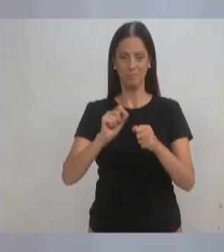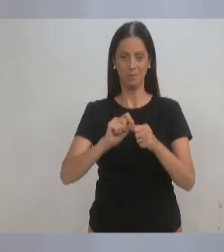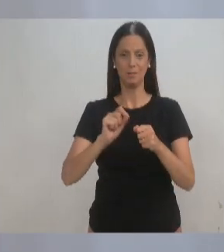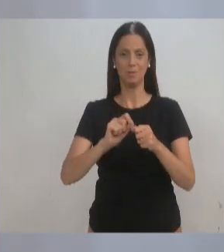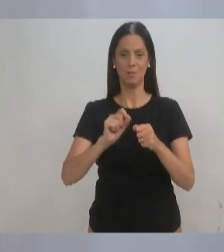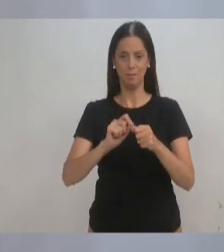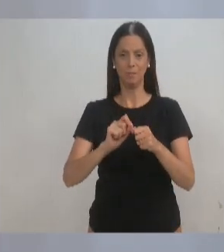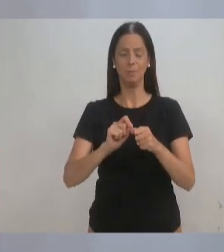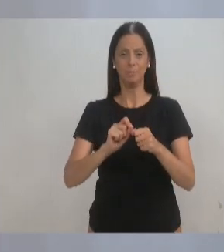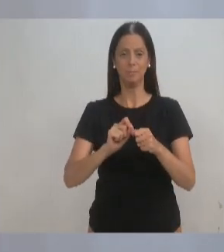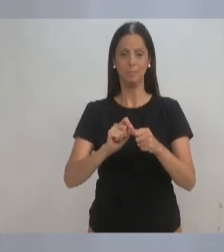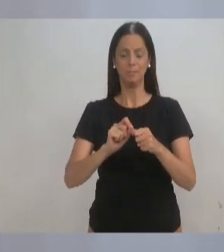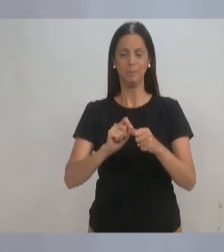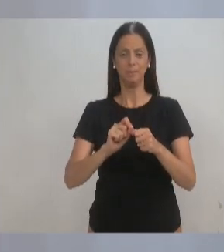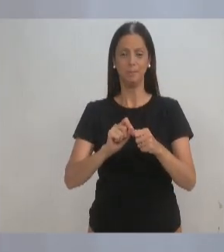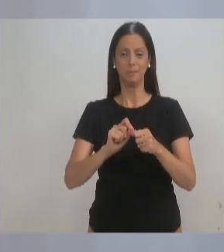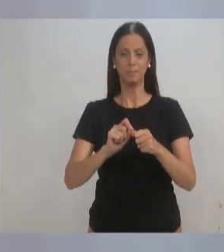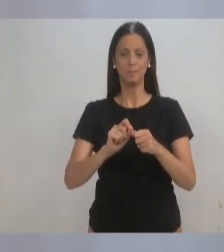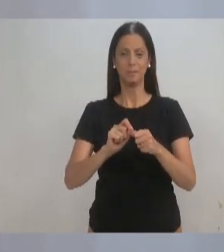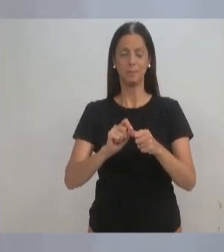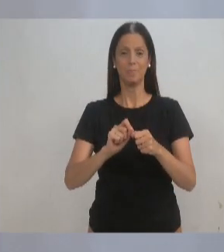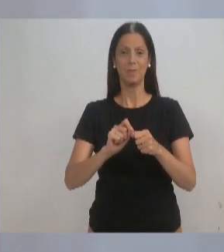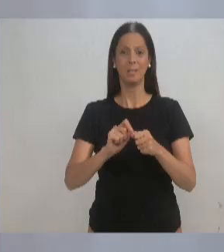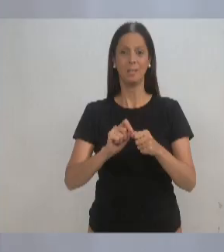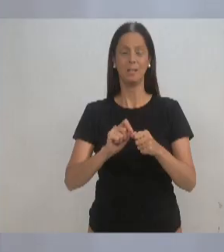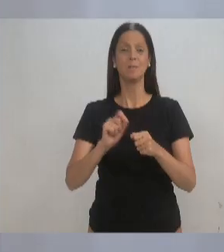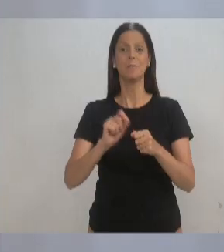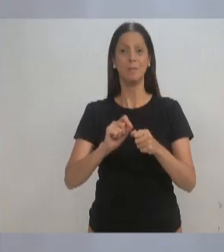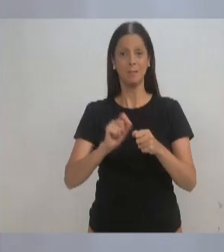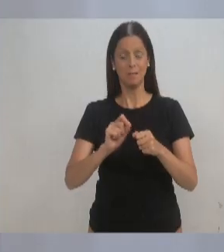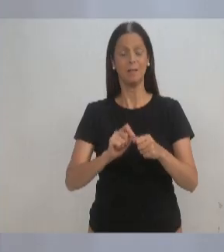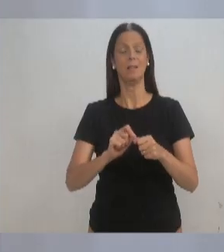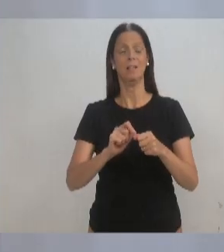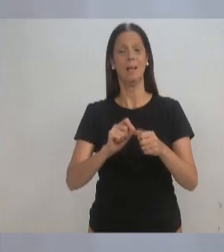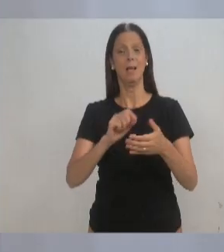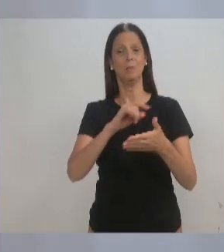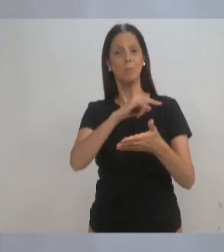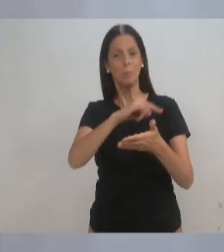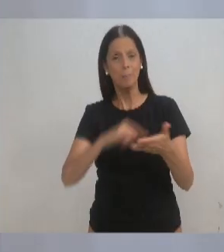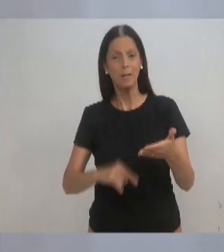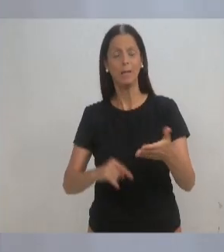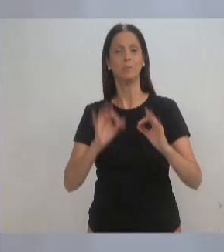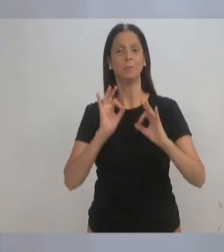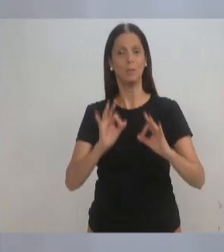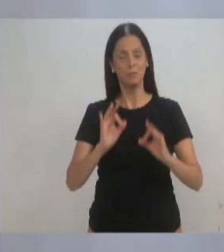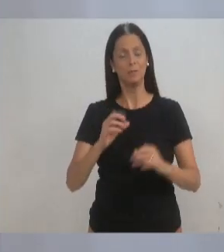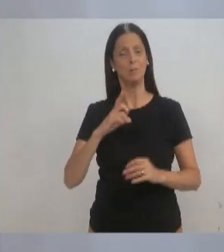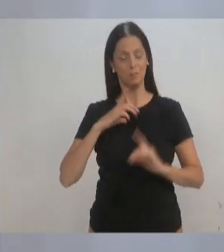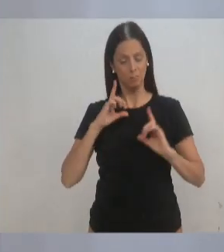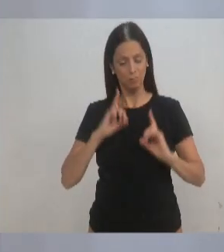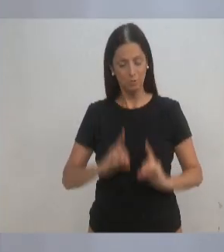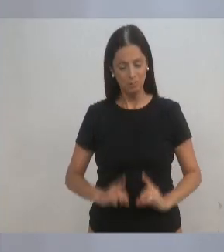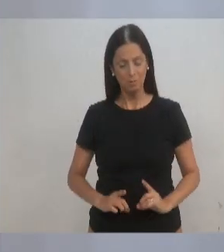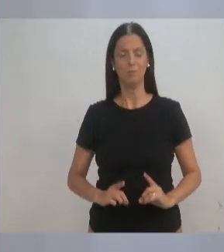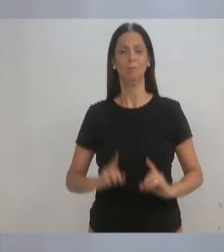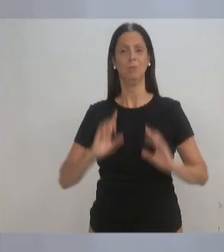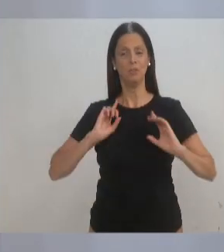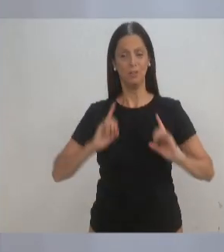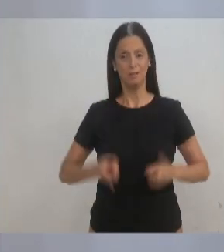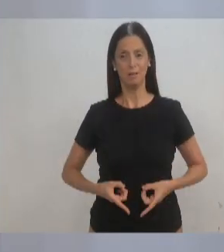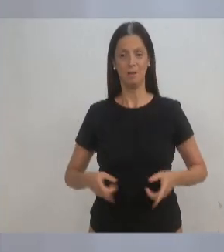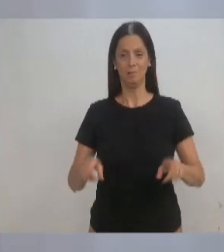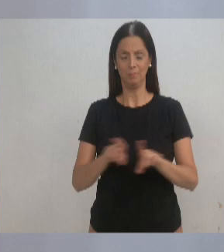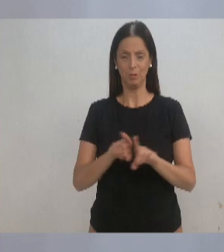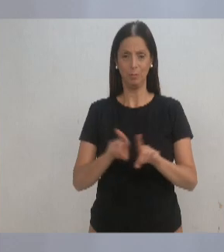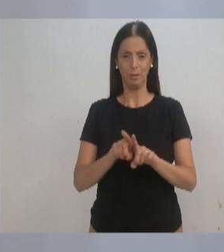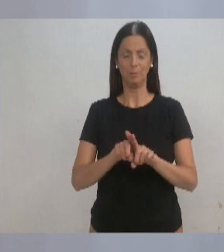um pouco mais de dignidade, ter o seu endereço, ter a sua escritura. Então, quando forem fazer qualquer coisa